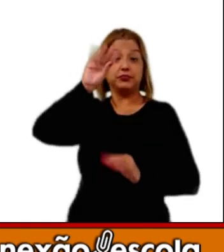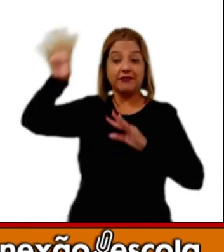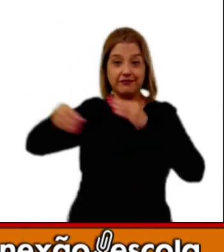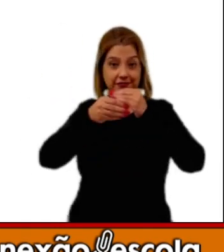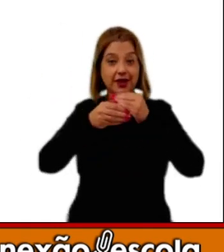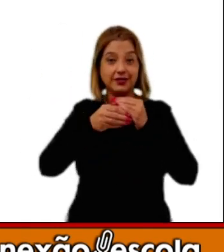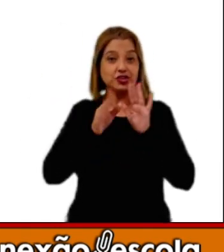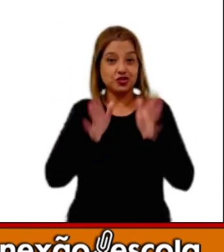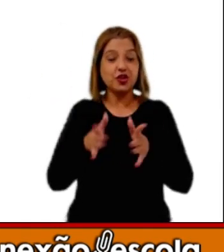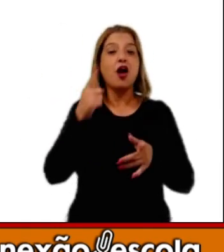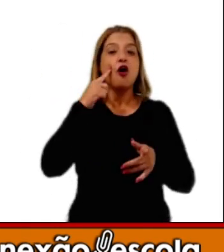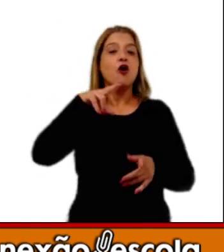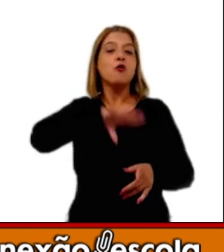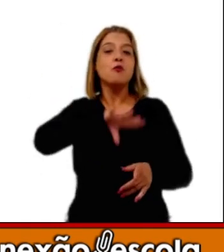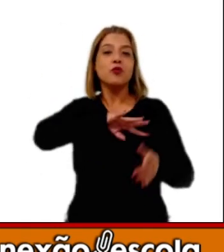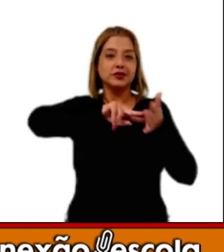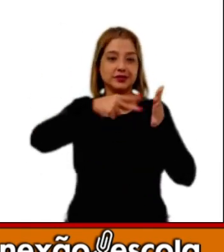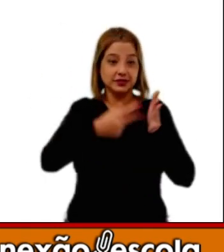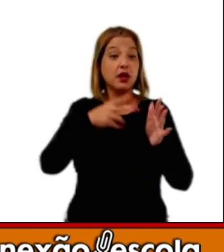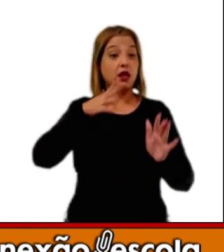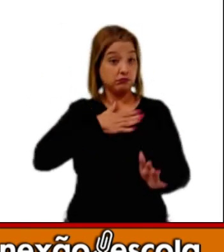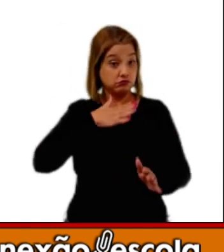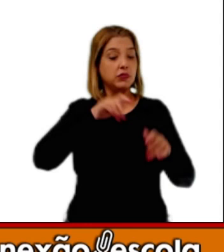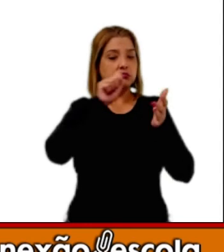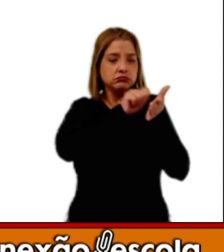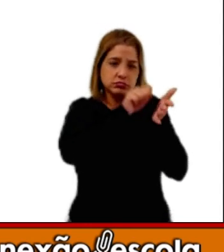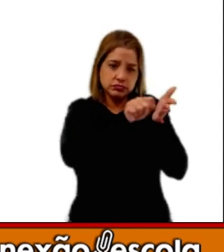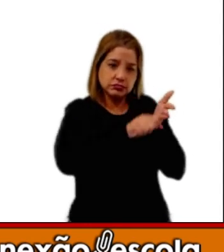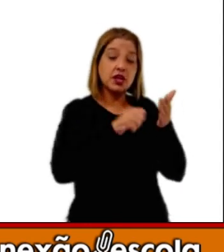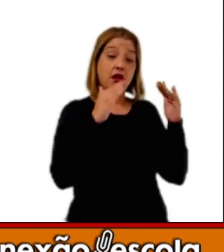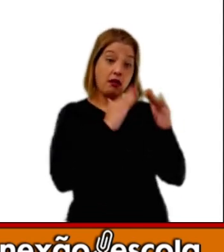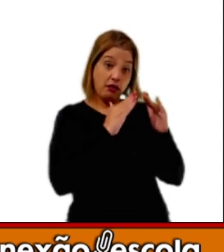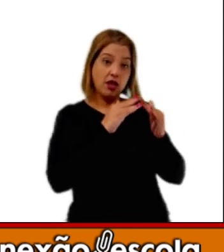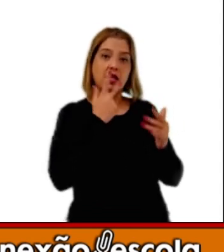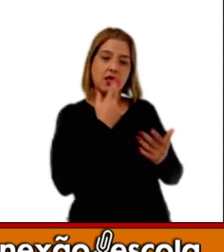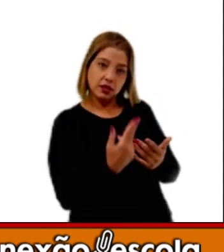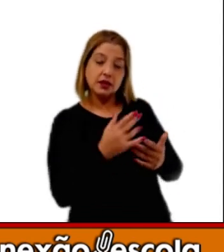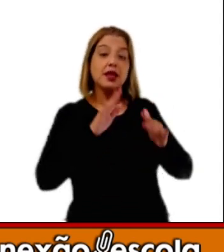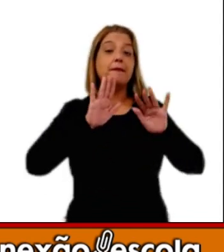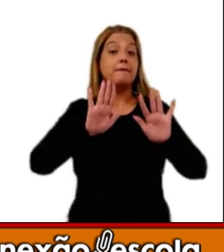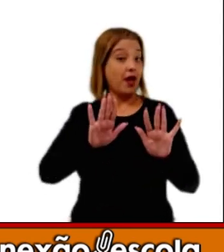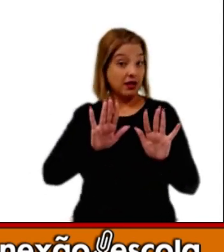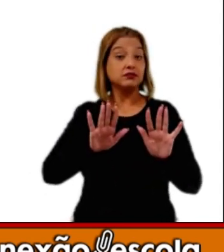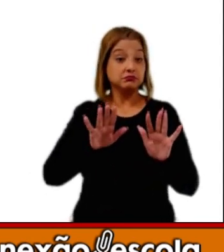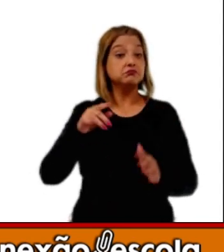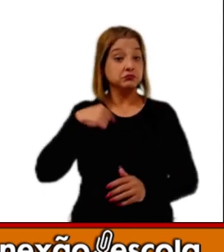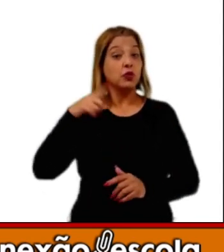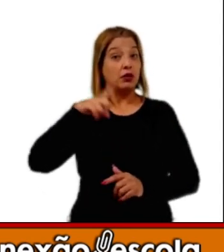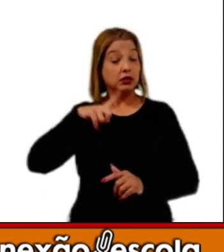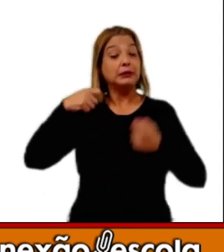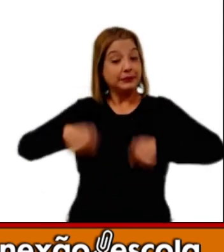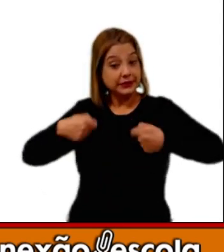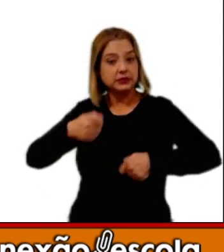vamos ver como é que ficou em português eu estou fazendo minha lição de casa de inglês Além disso eu tenho que